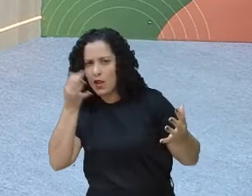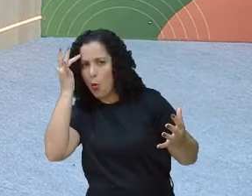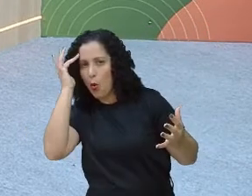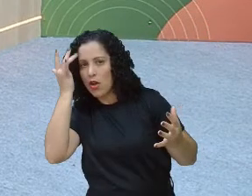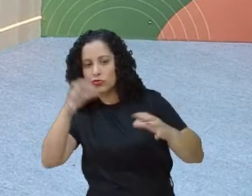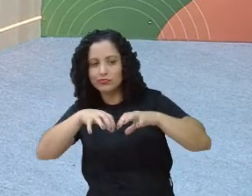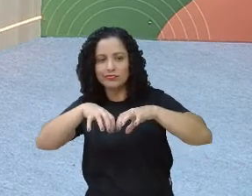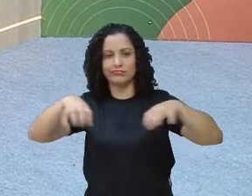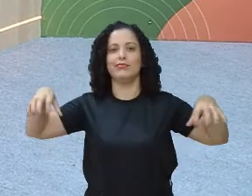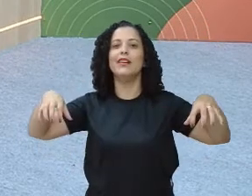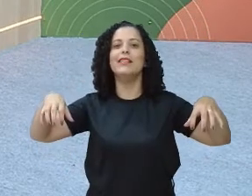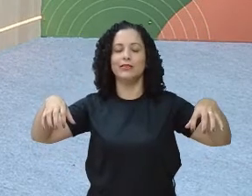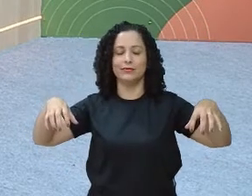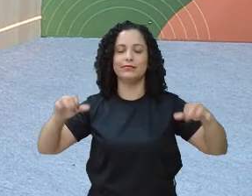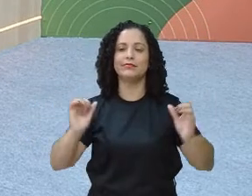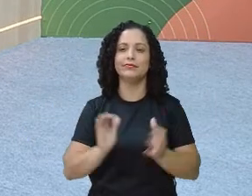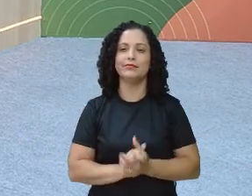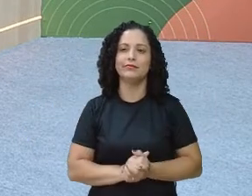a alguma coisa.